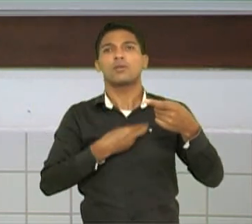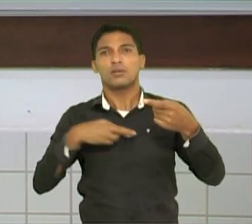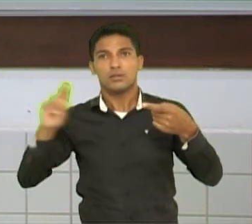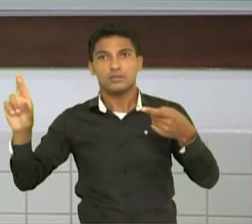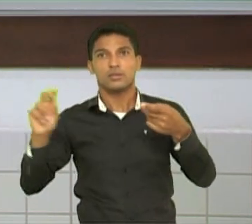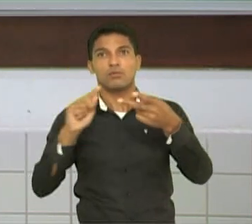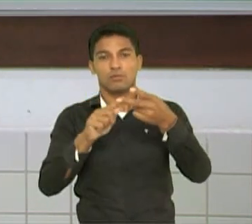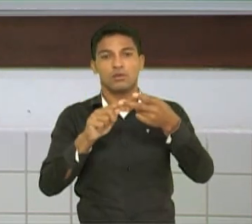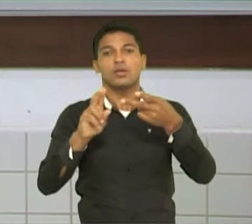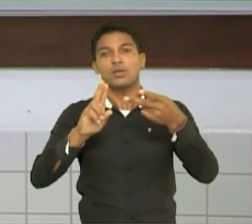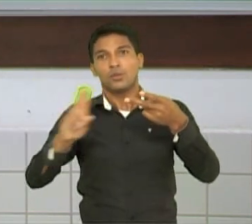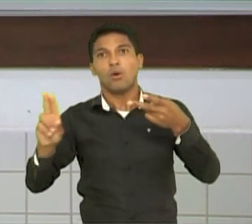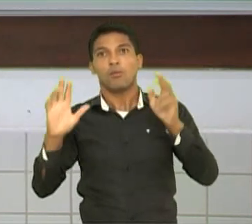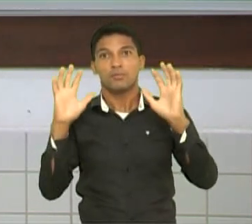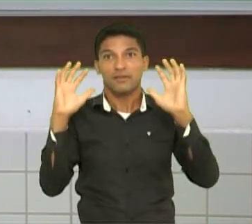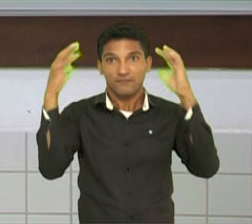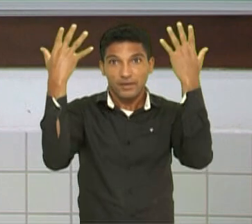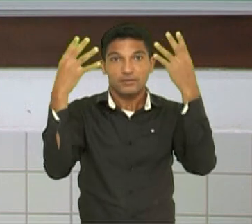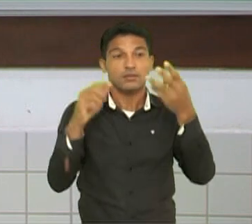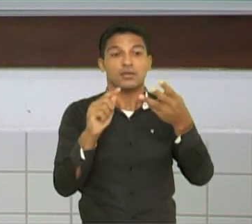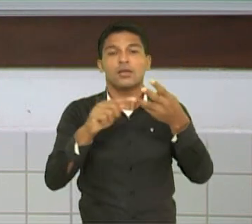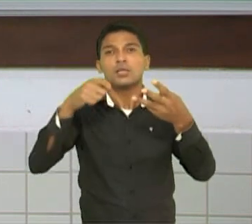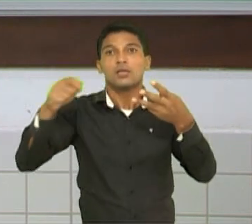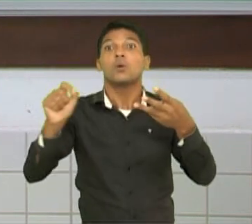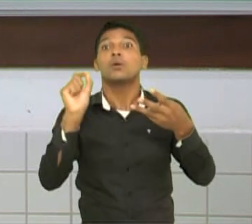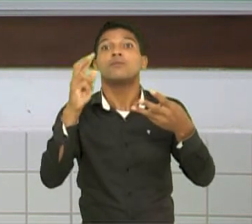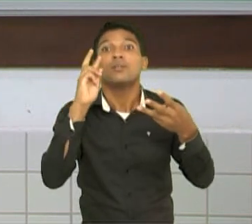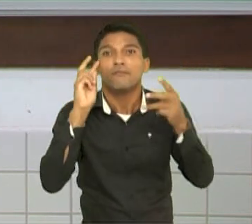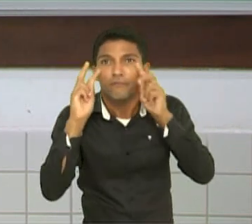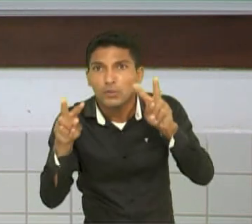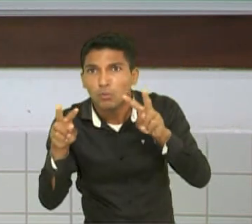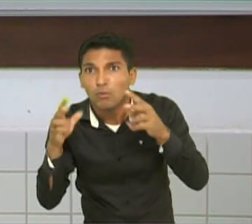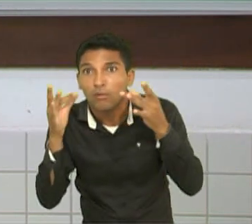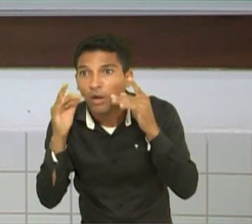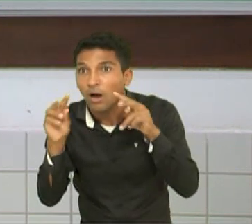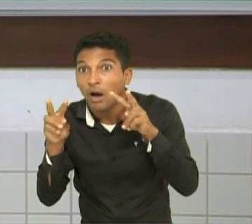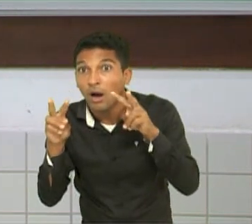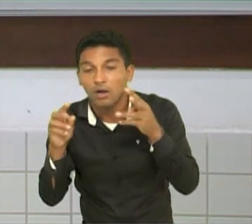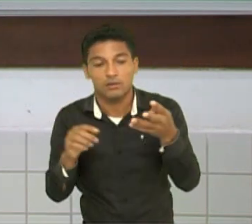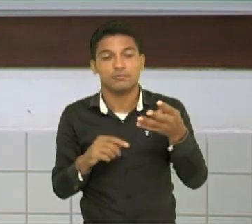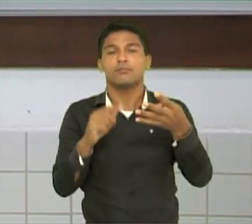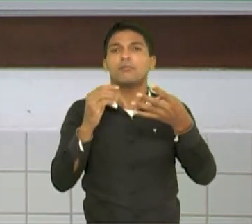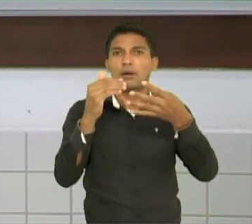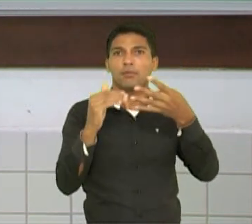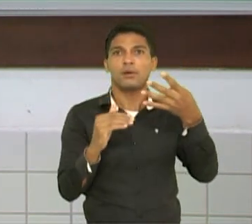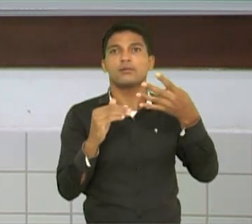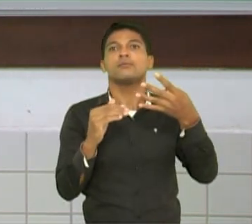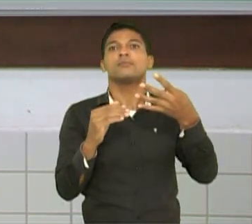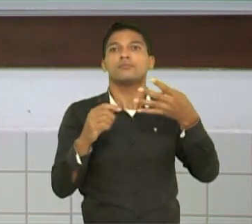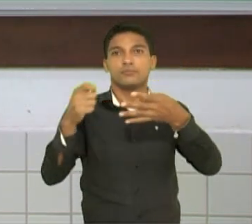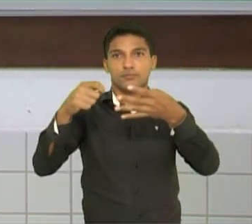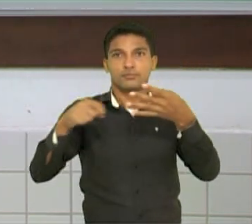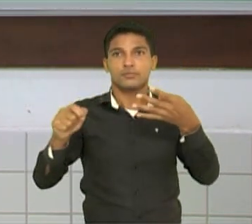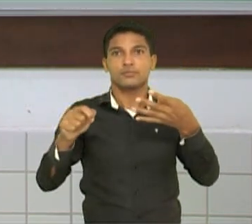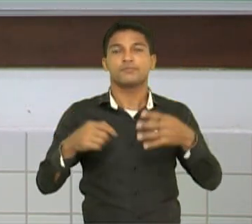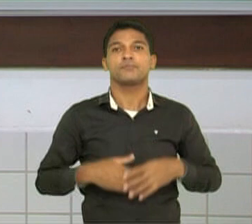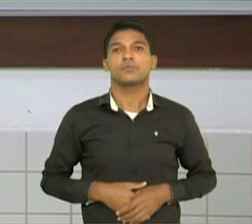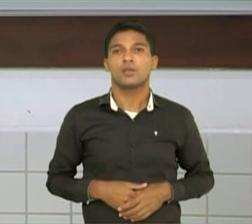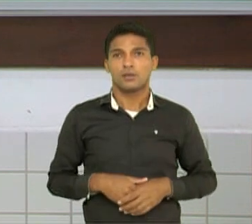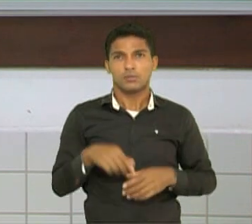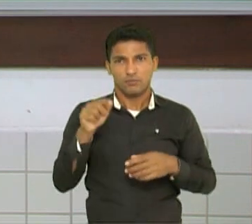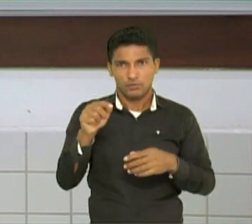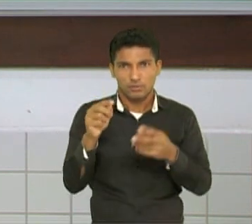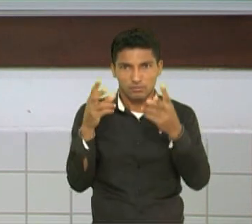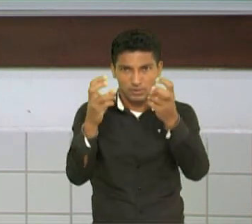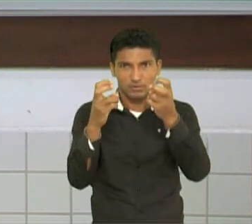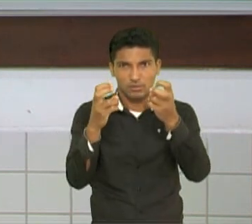da festa, o que você viu nessa festa. Assim, você vai estar exercitando, além dos seus conhecimentos sobre a diversidade